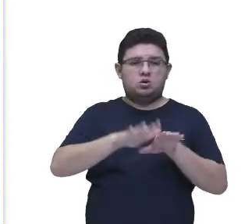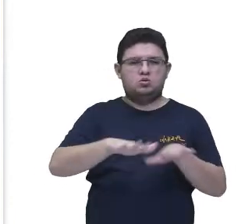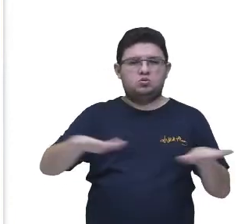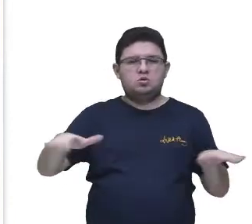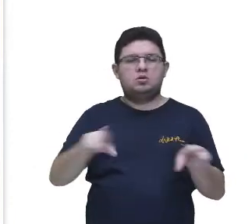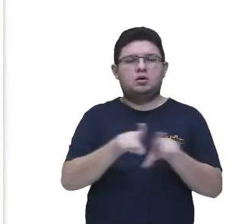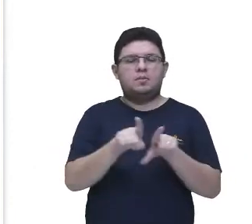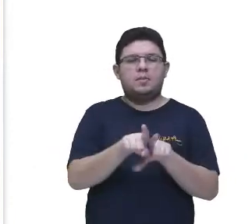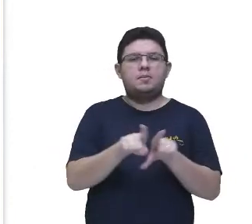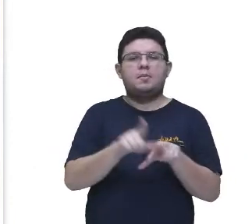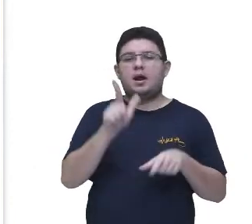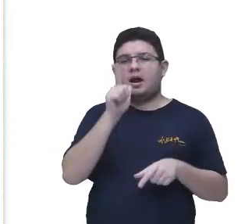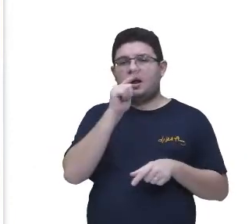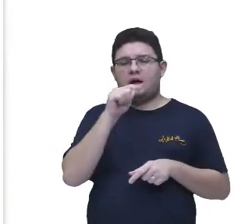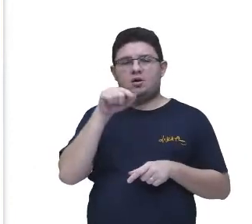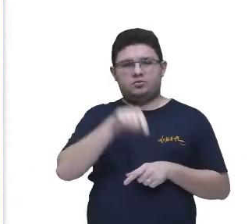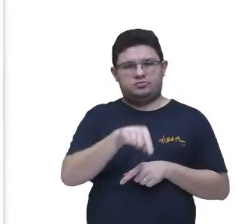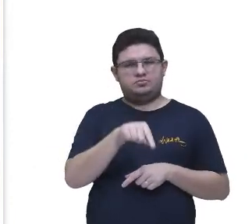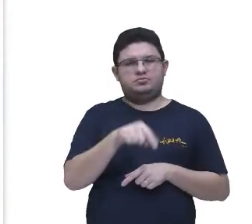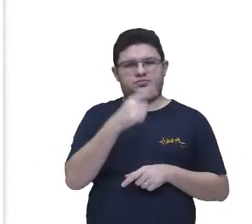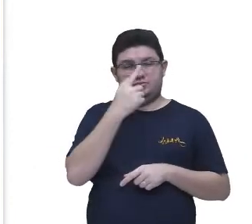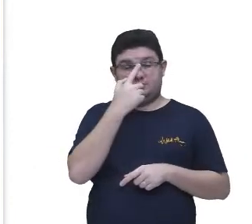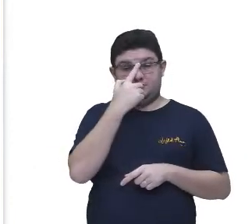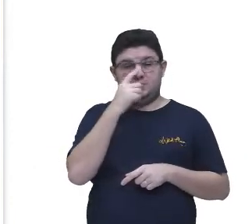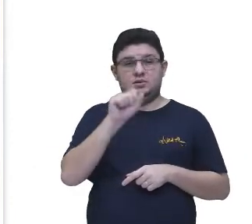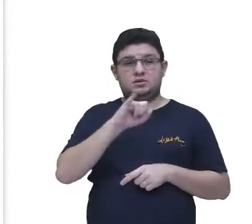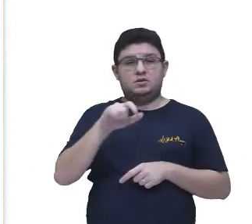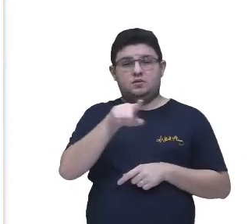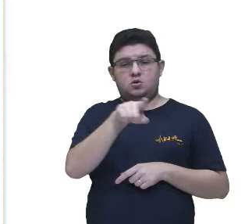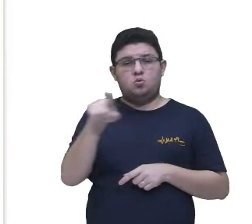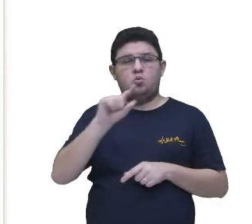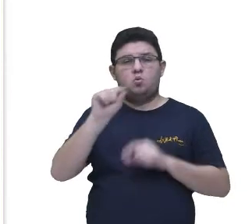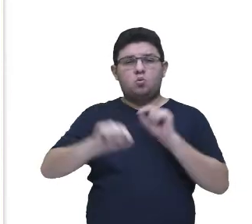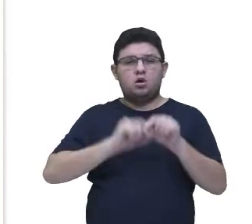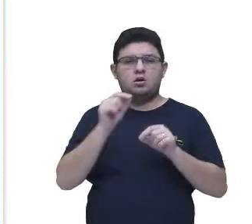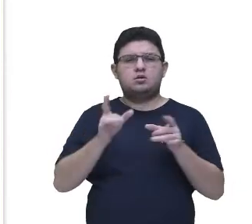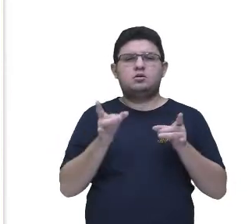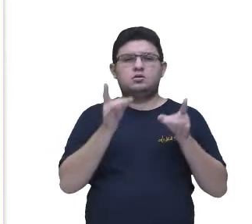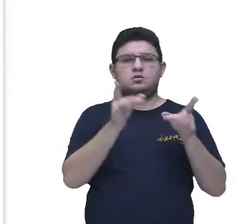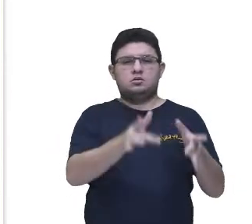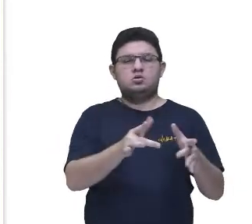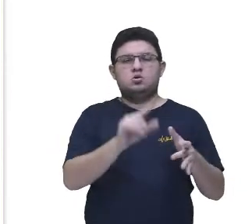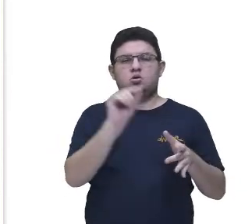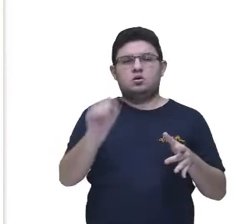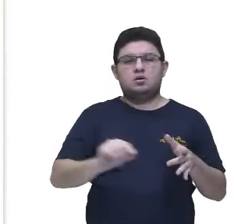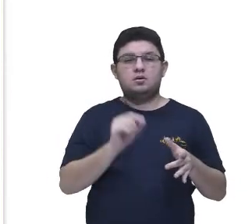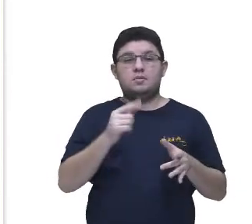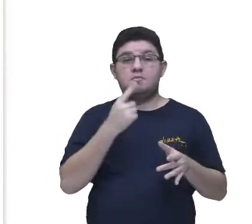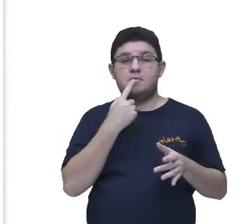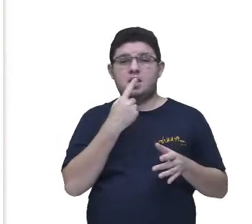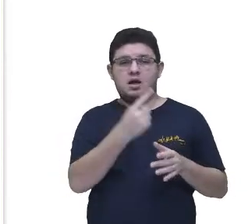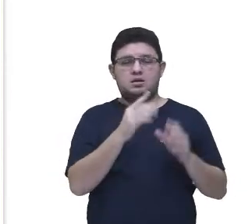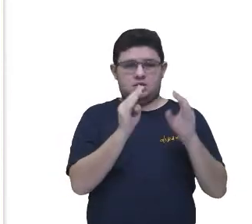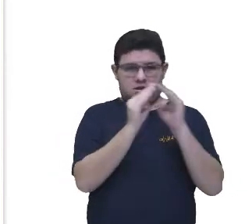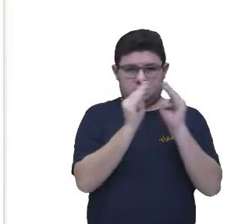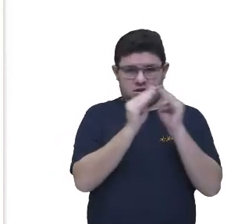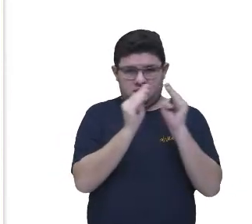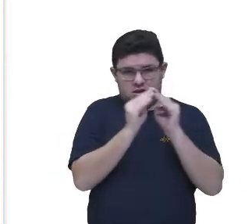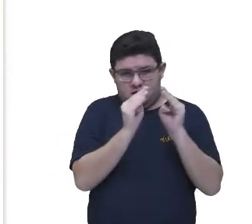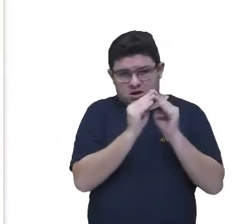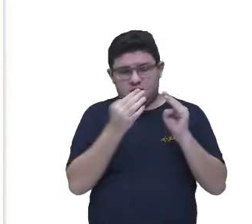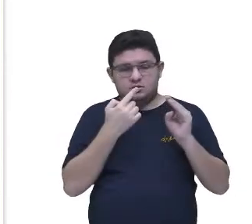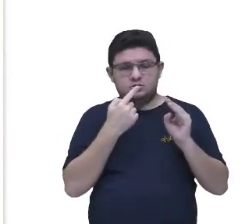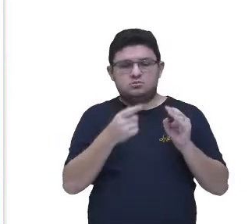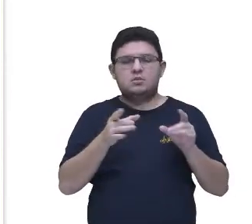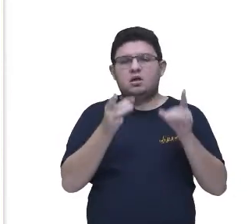lençol freático por perto. Então, se você descartar o lixo num terreno baldio perto da tua casa, e aqui na cidade de Manaus, a